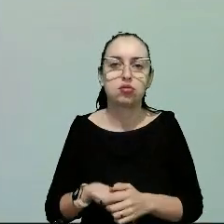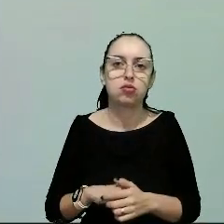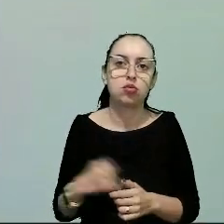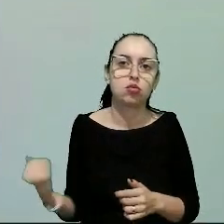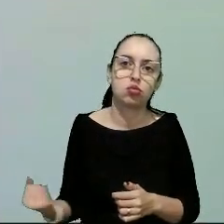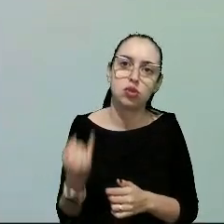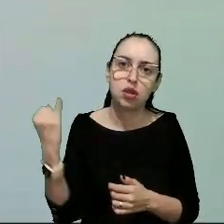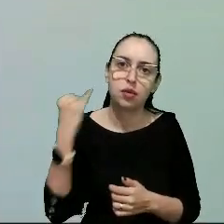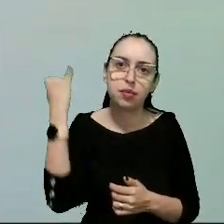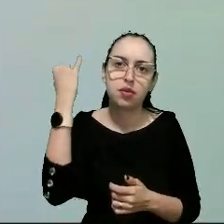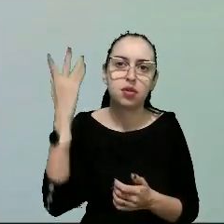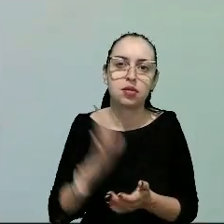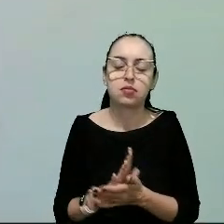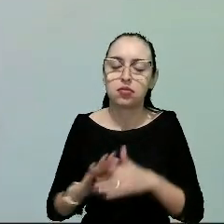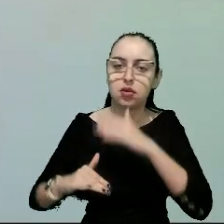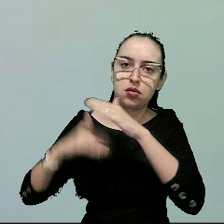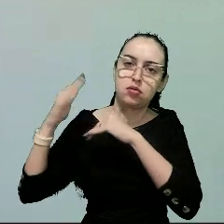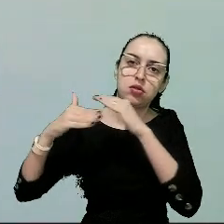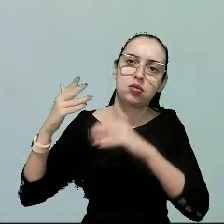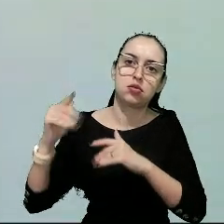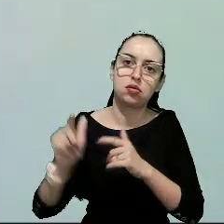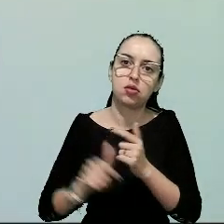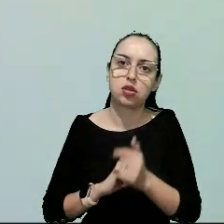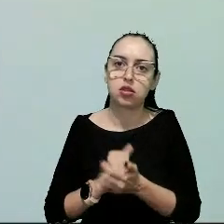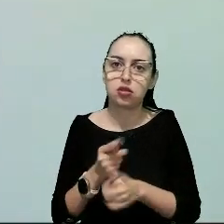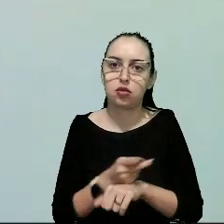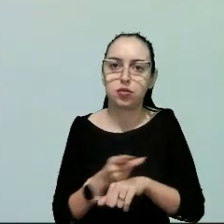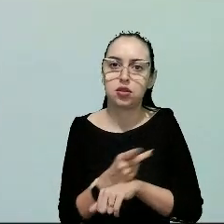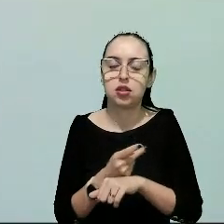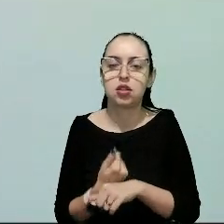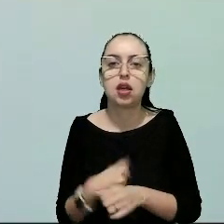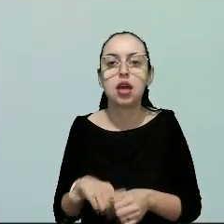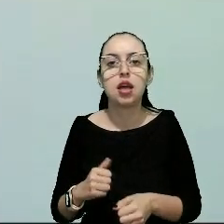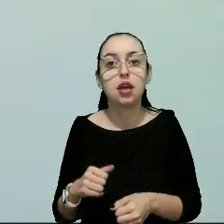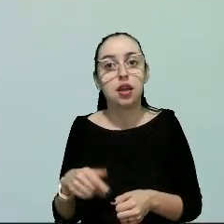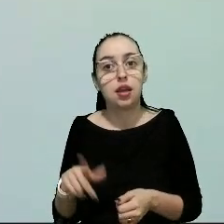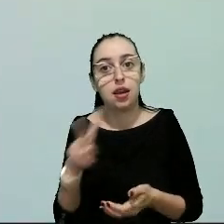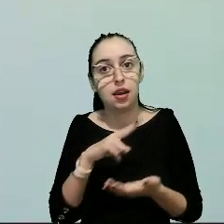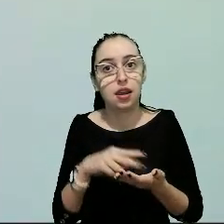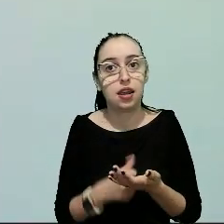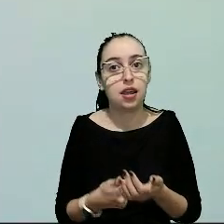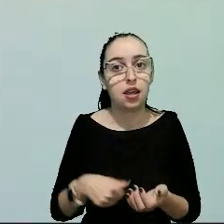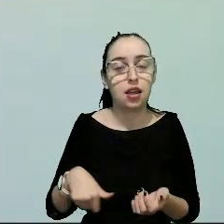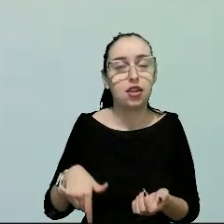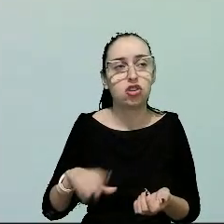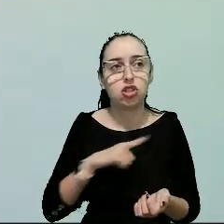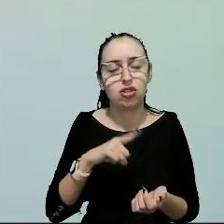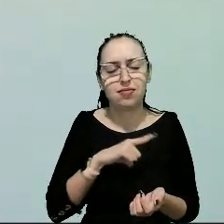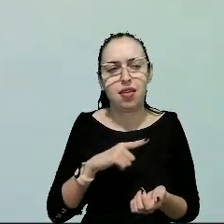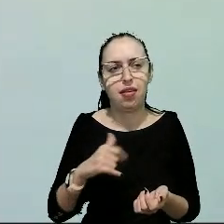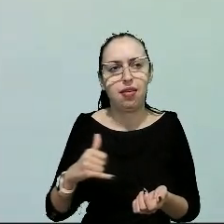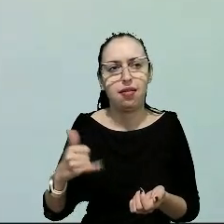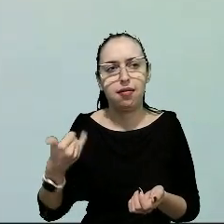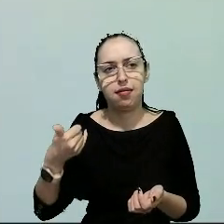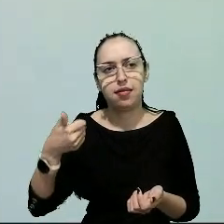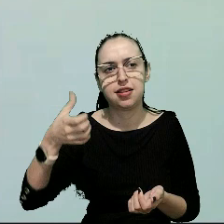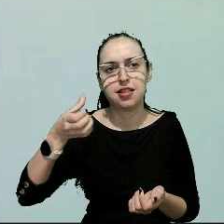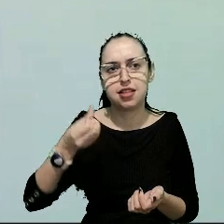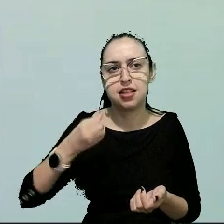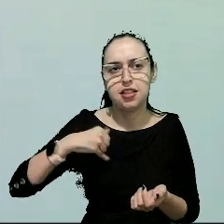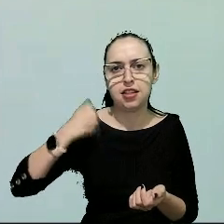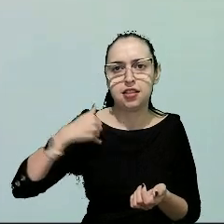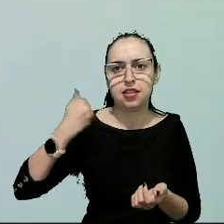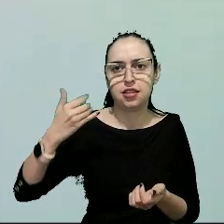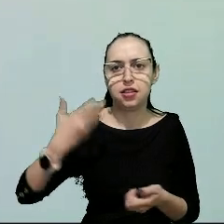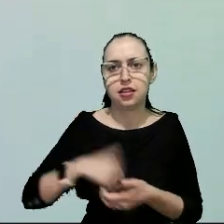livro que é o mais importante em toda a minha trajetória, que eu li aos 16 anos. E eu tenho a honra e a alegria